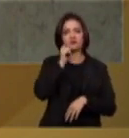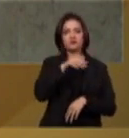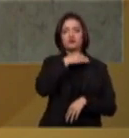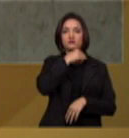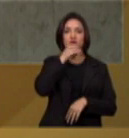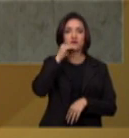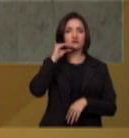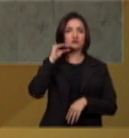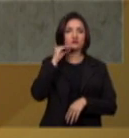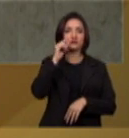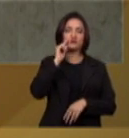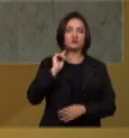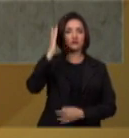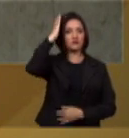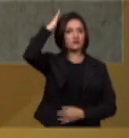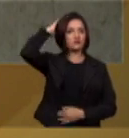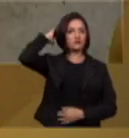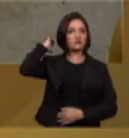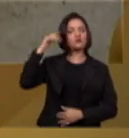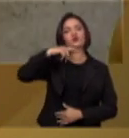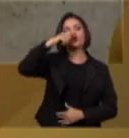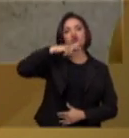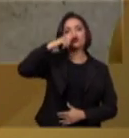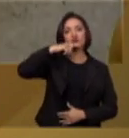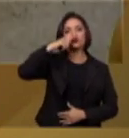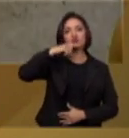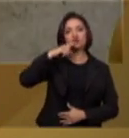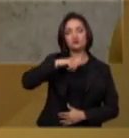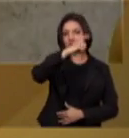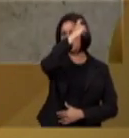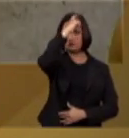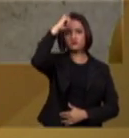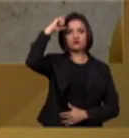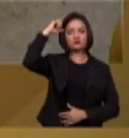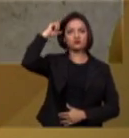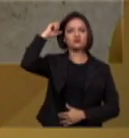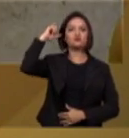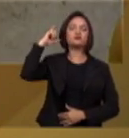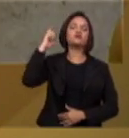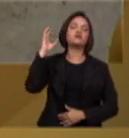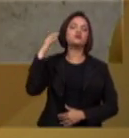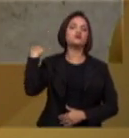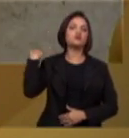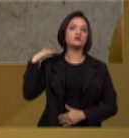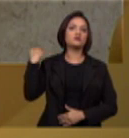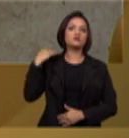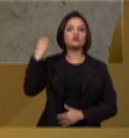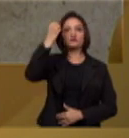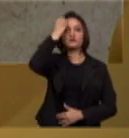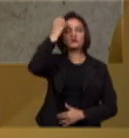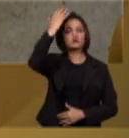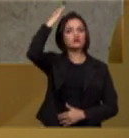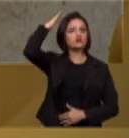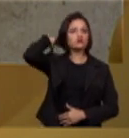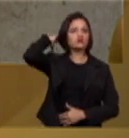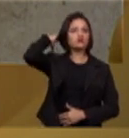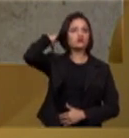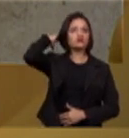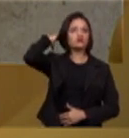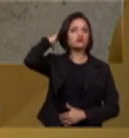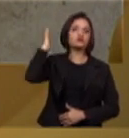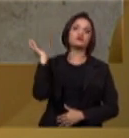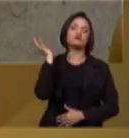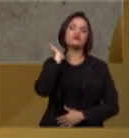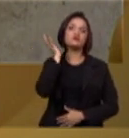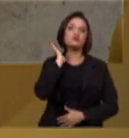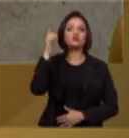de Mello, Marco Aurélio, Gilmar Mendes, Ricardo Lewandowski, Carmen Lúcia, Luiz Fux, Rosa